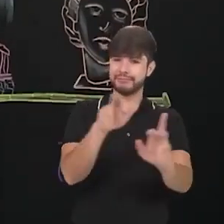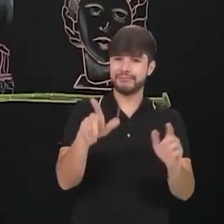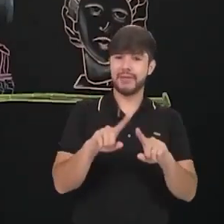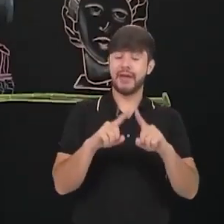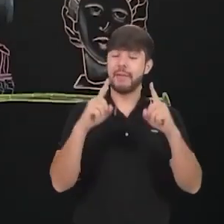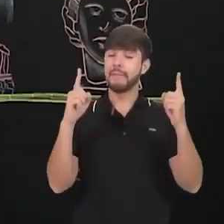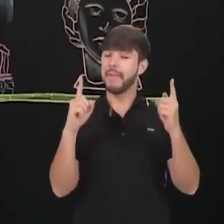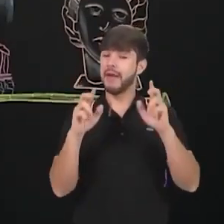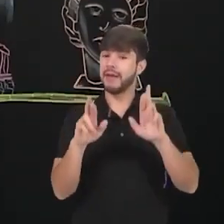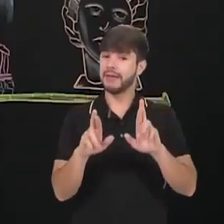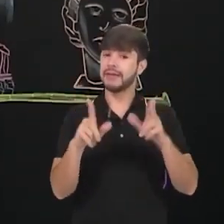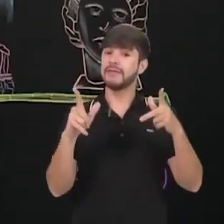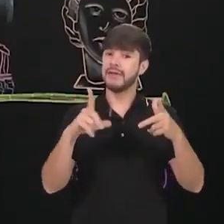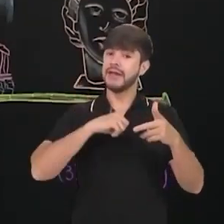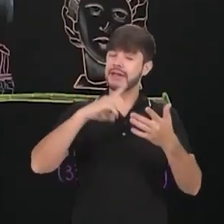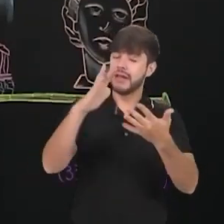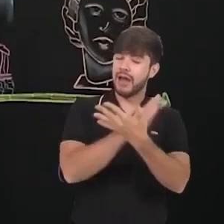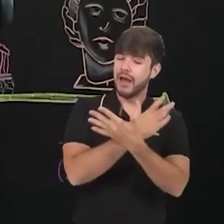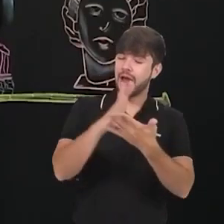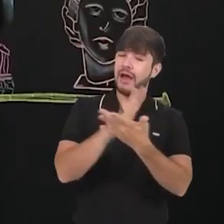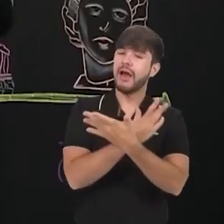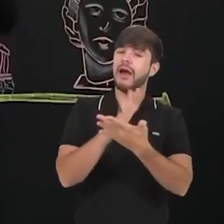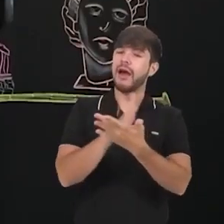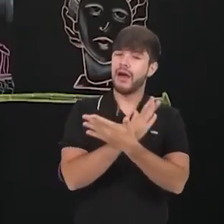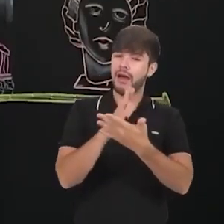de diferentes, essas polis,